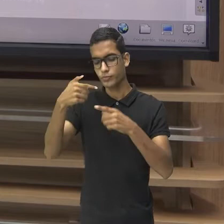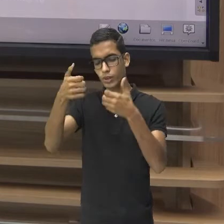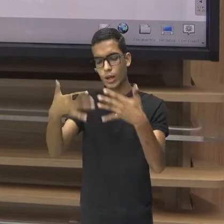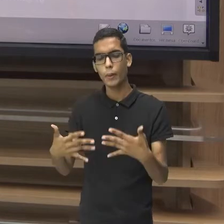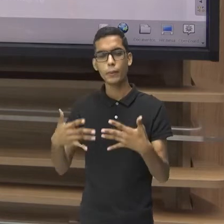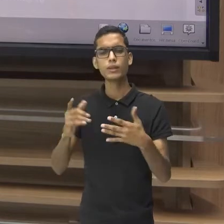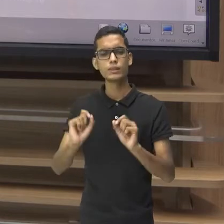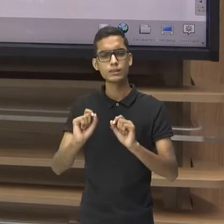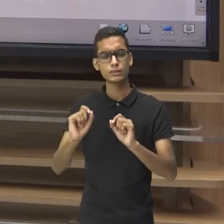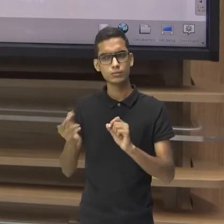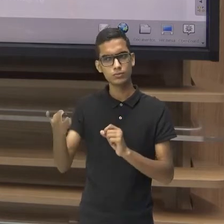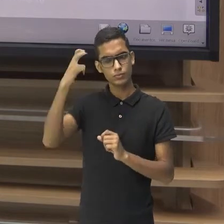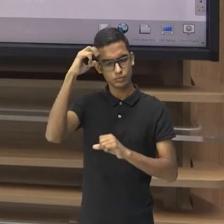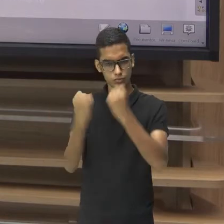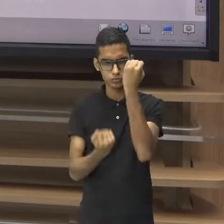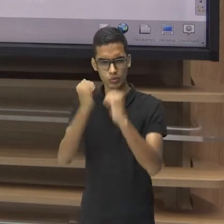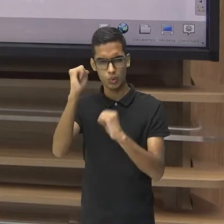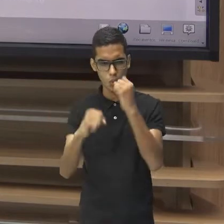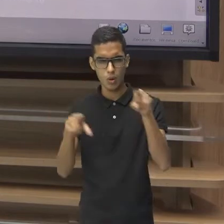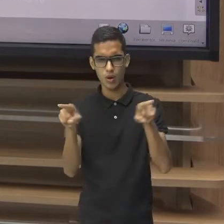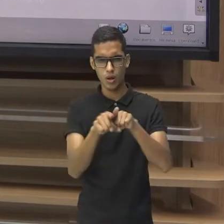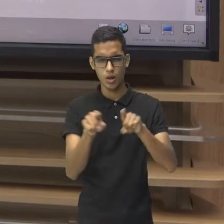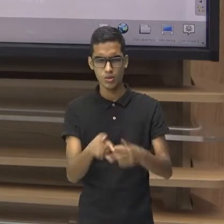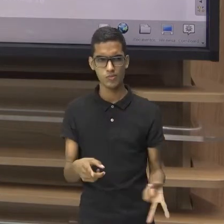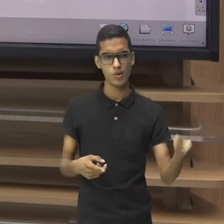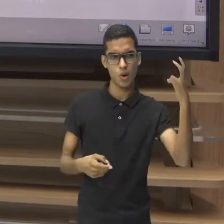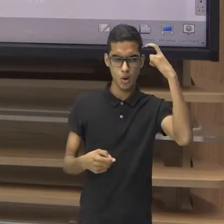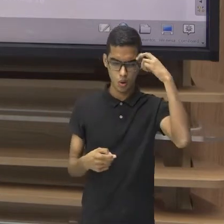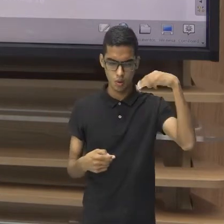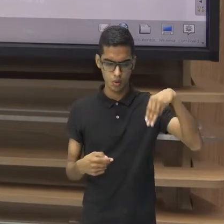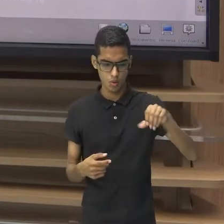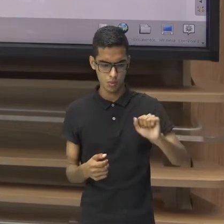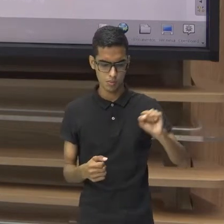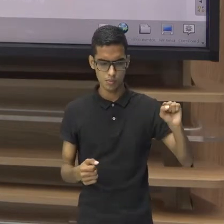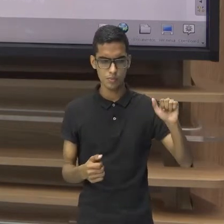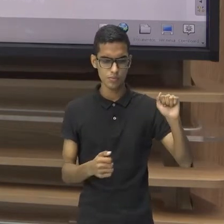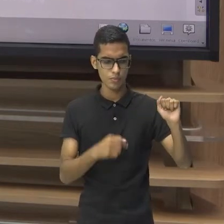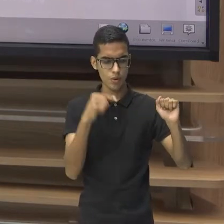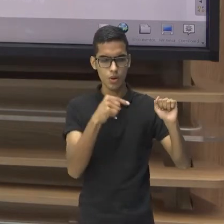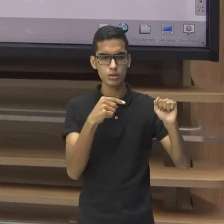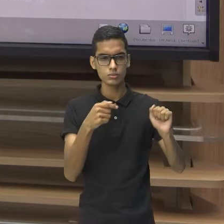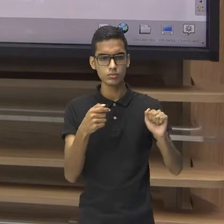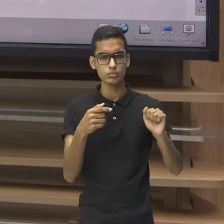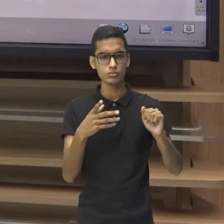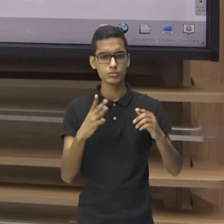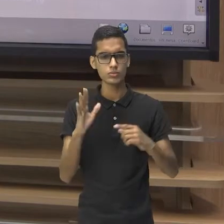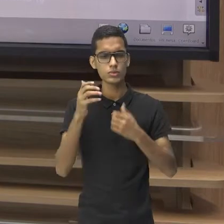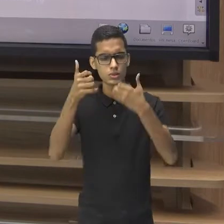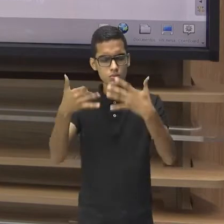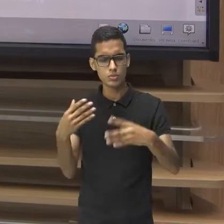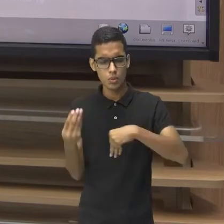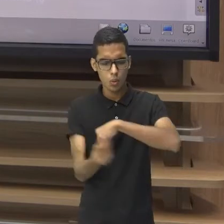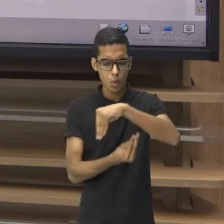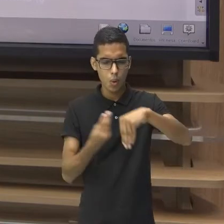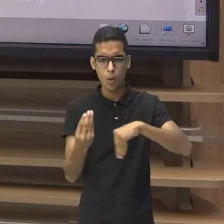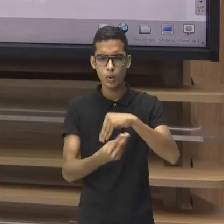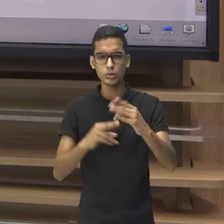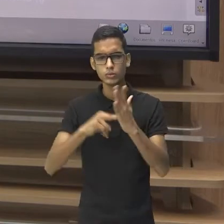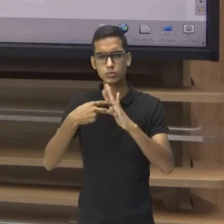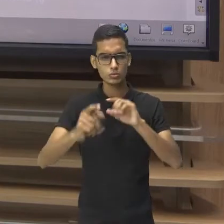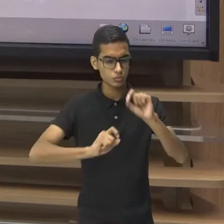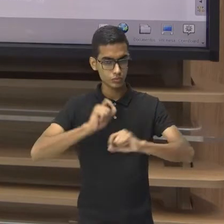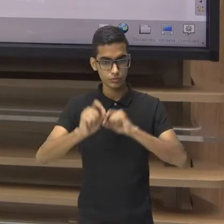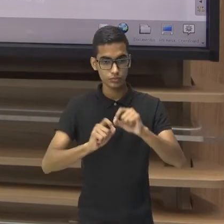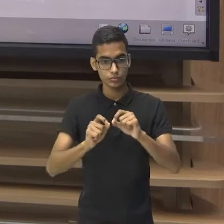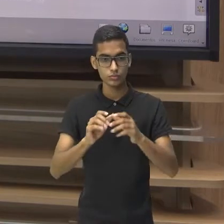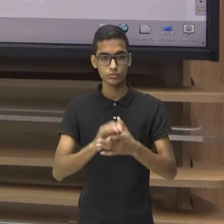a cultura de massa trazem a homogeneização, significa o quê? Todos